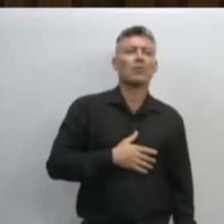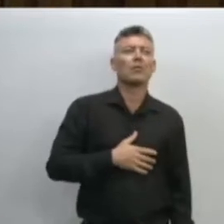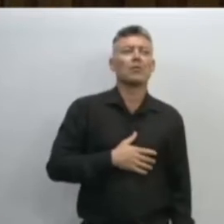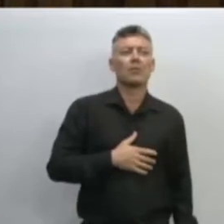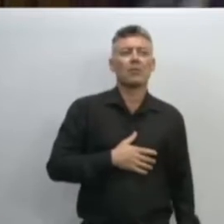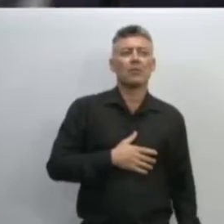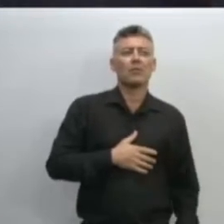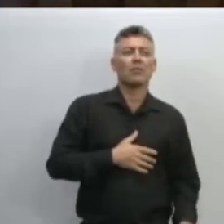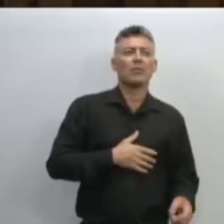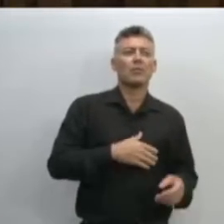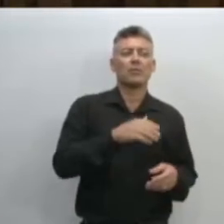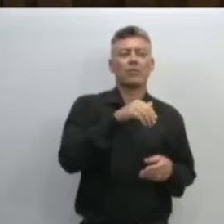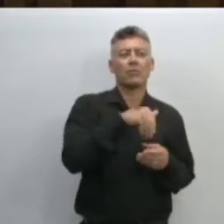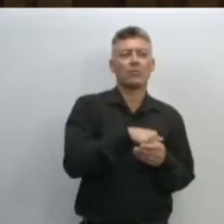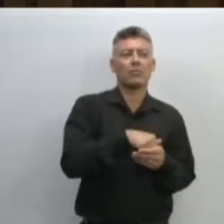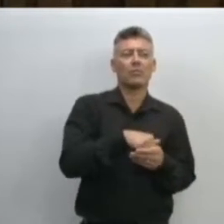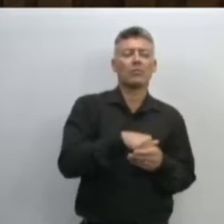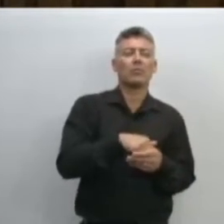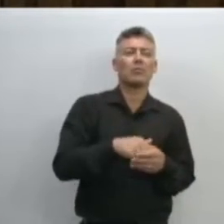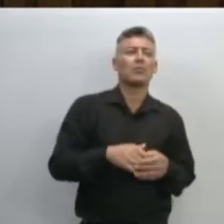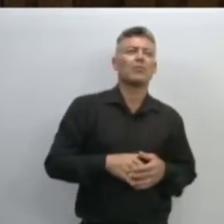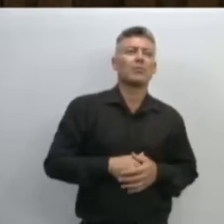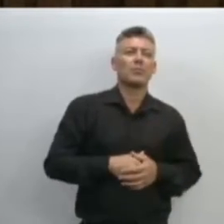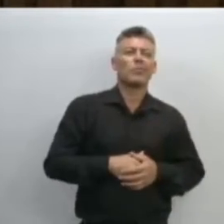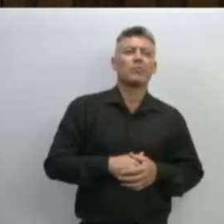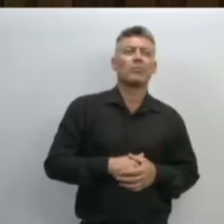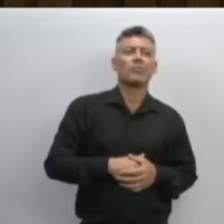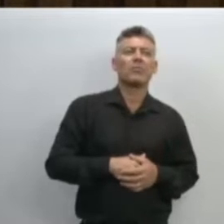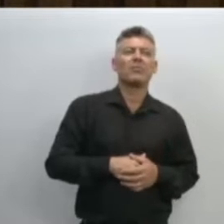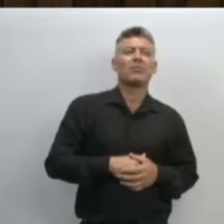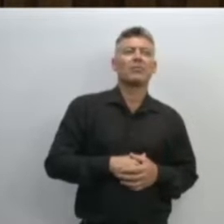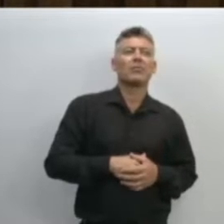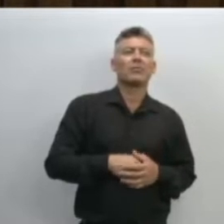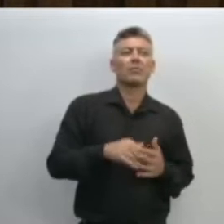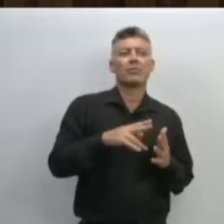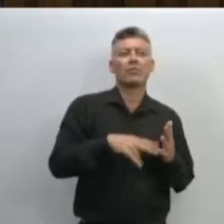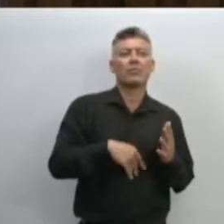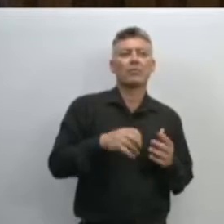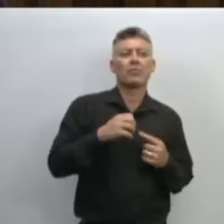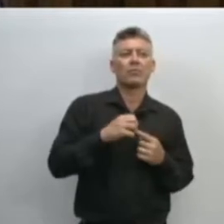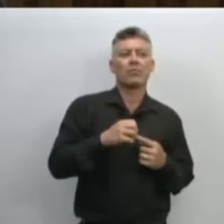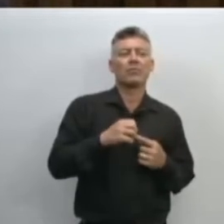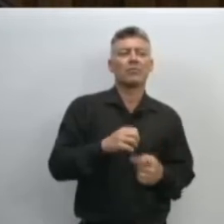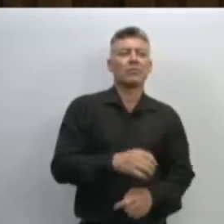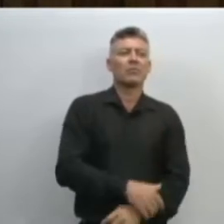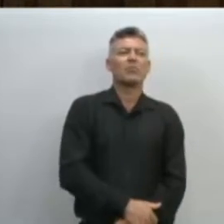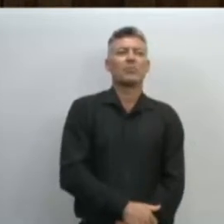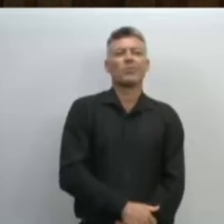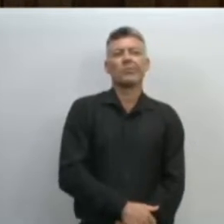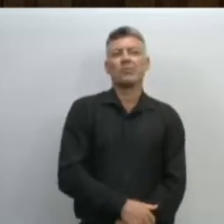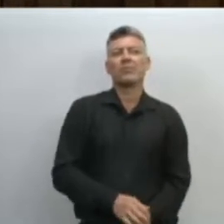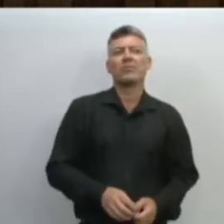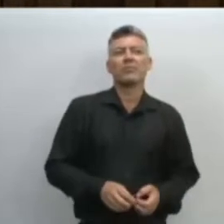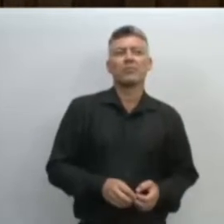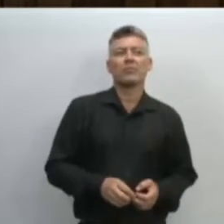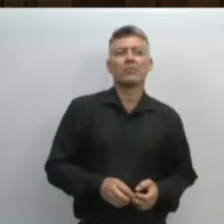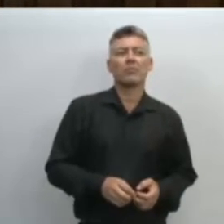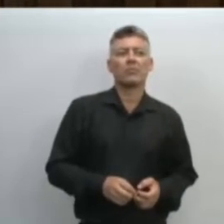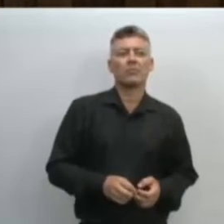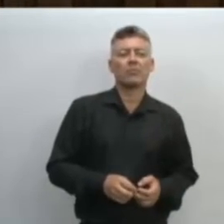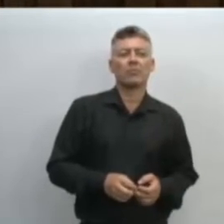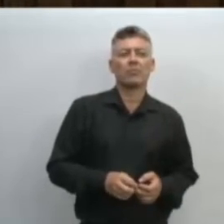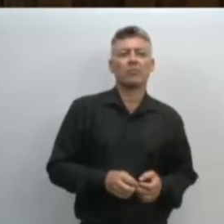a votação em leitura única, né? Já vi que se trata de apenas uma leitura.